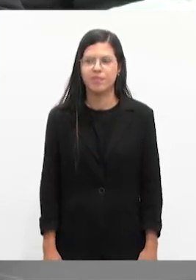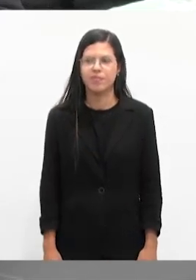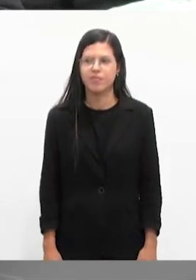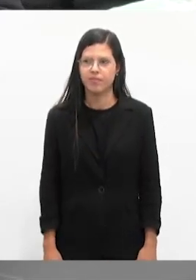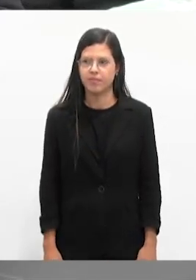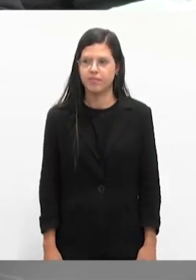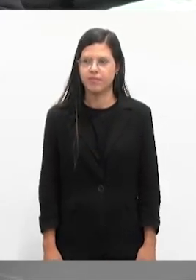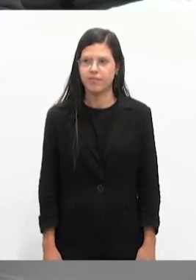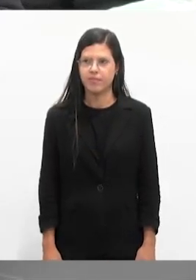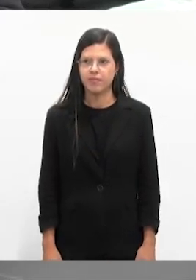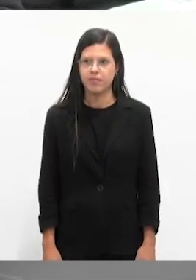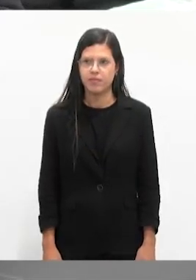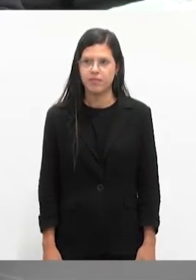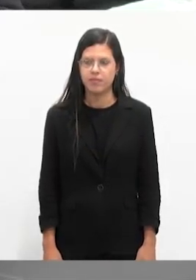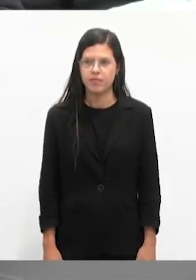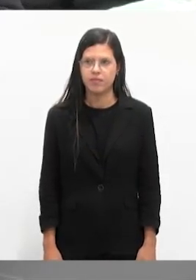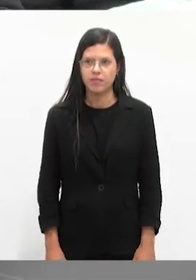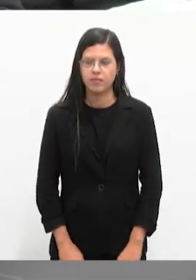Então peço também.